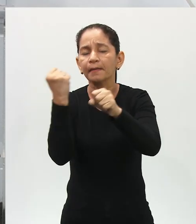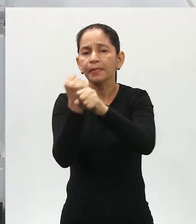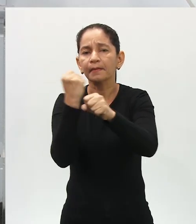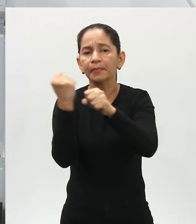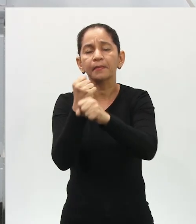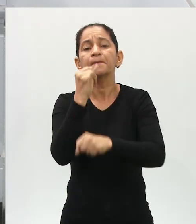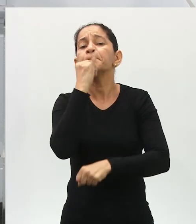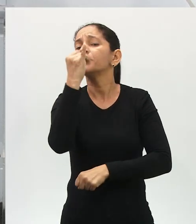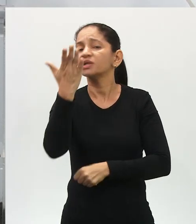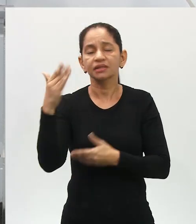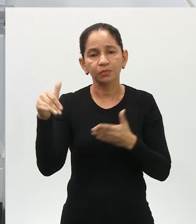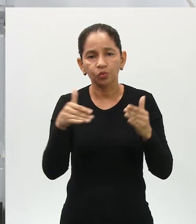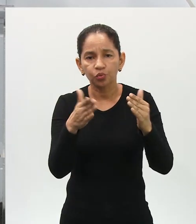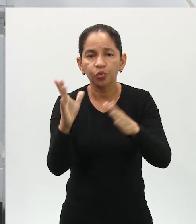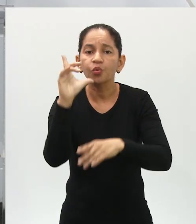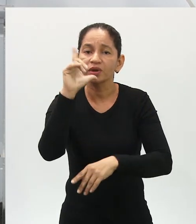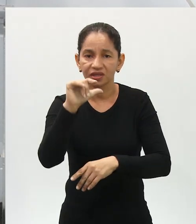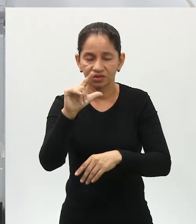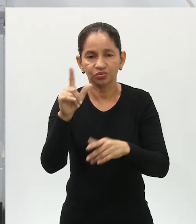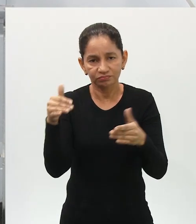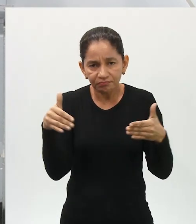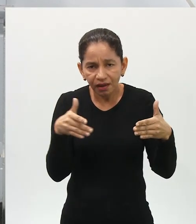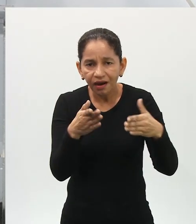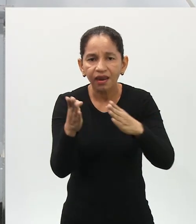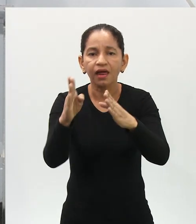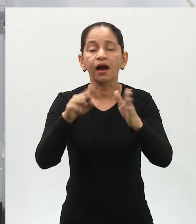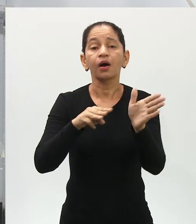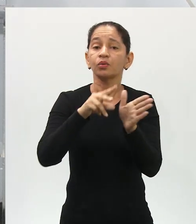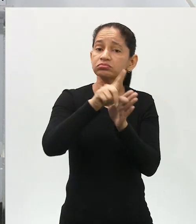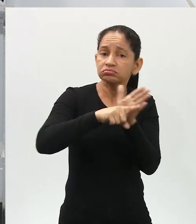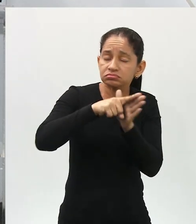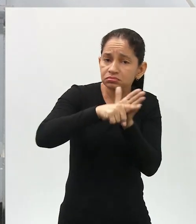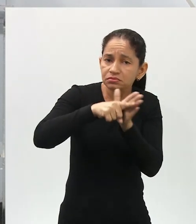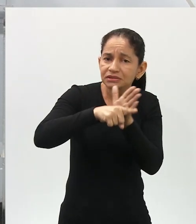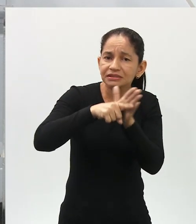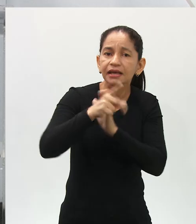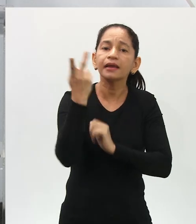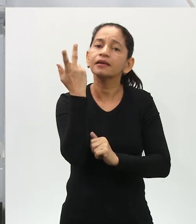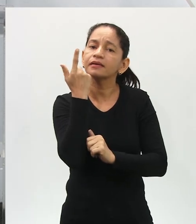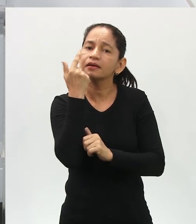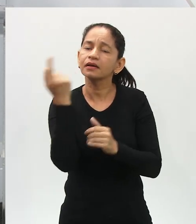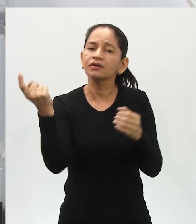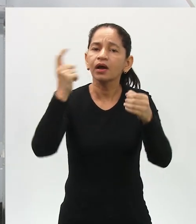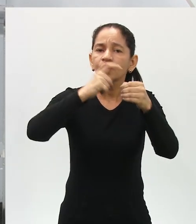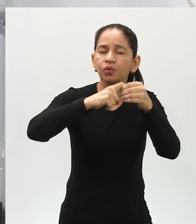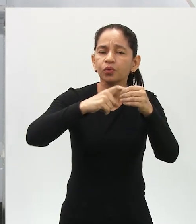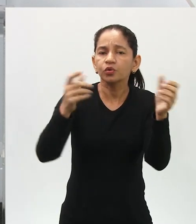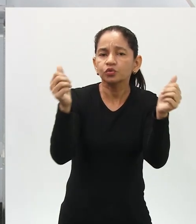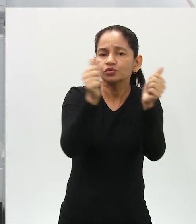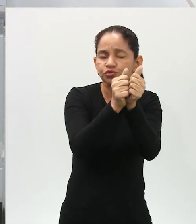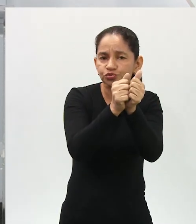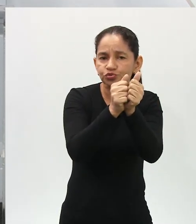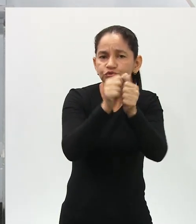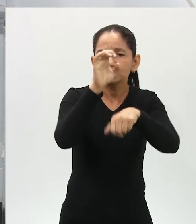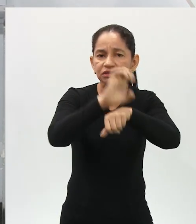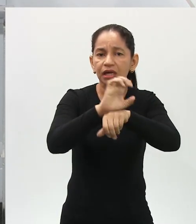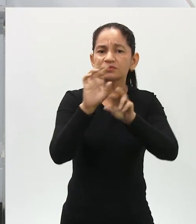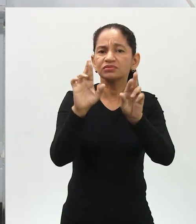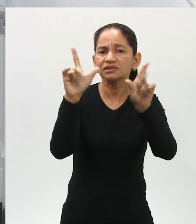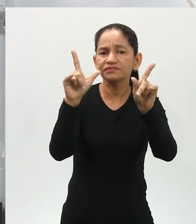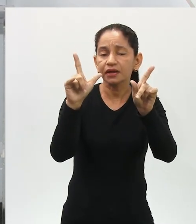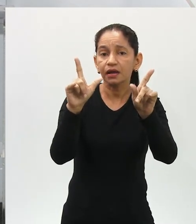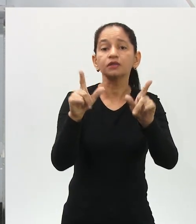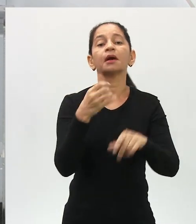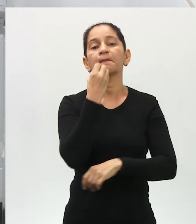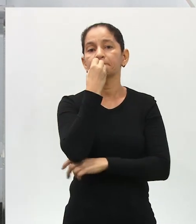o canal, né, do Rio São Francisco, a linha de trem que vai ligar o Nordeste ao Sudeste. Então, esses grandes